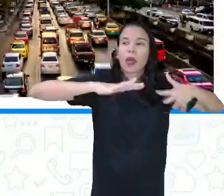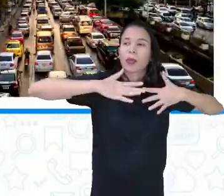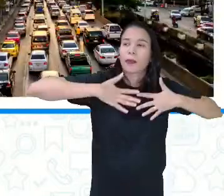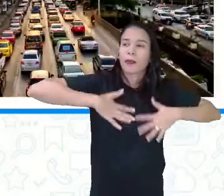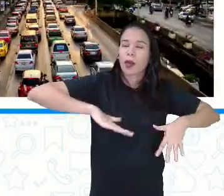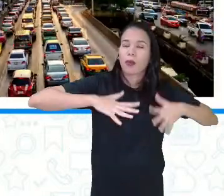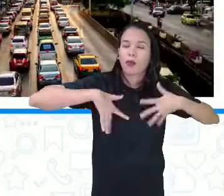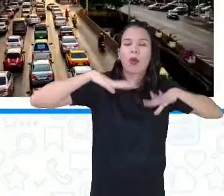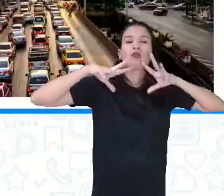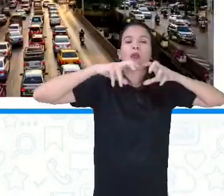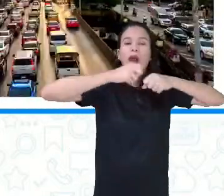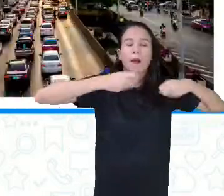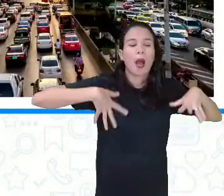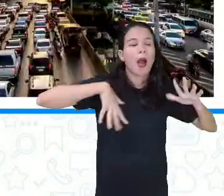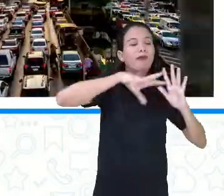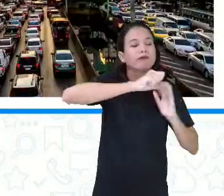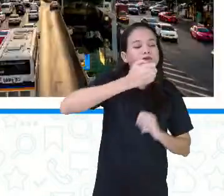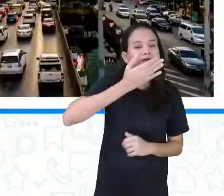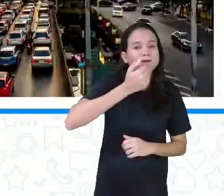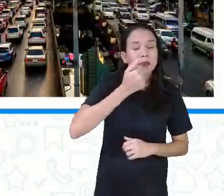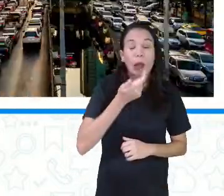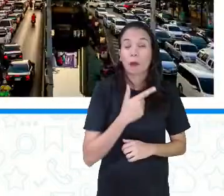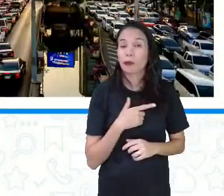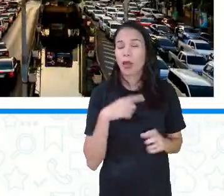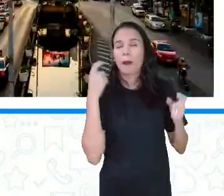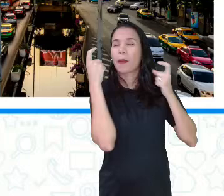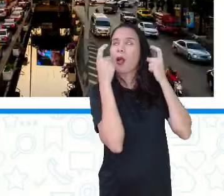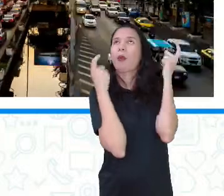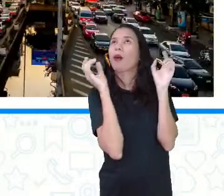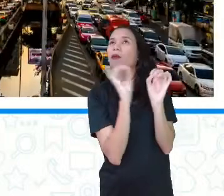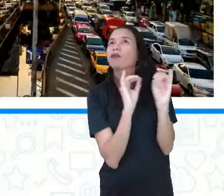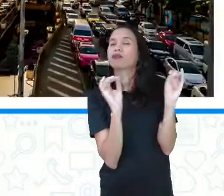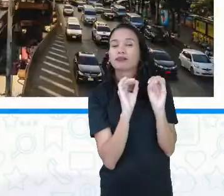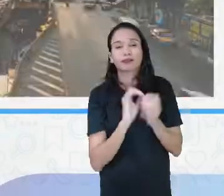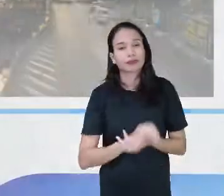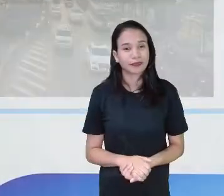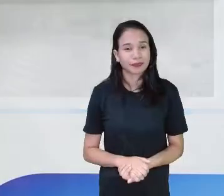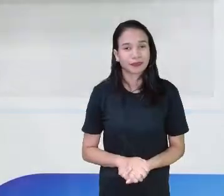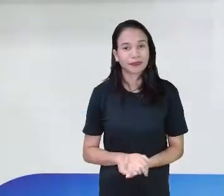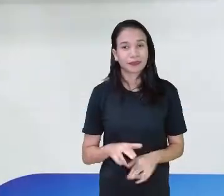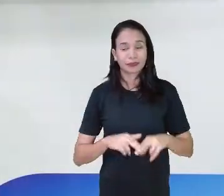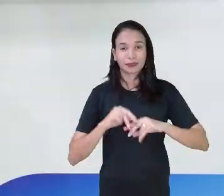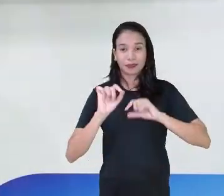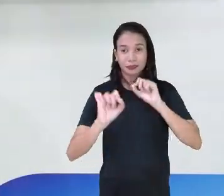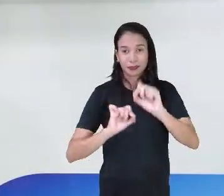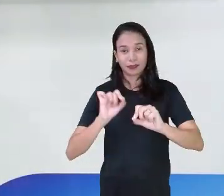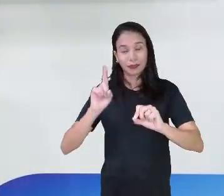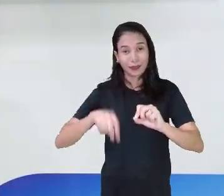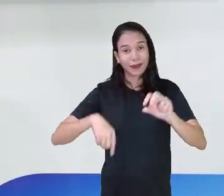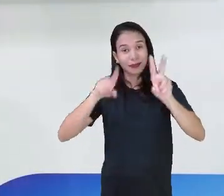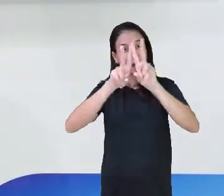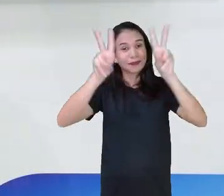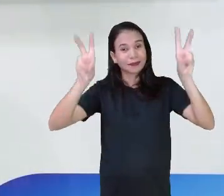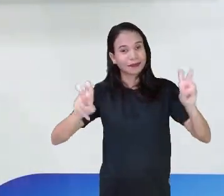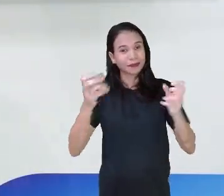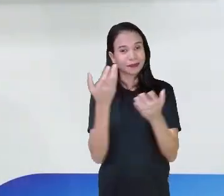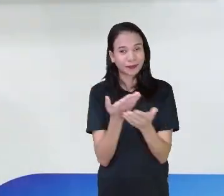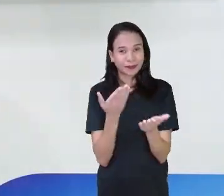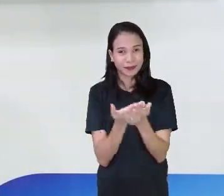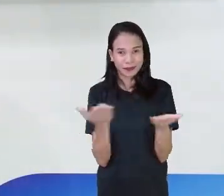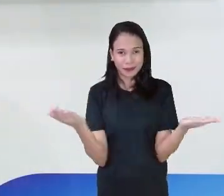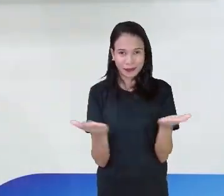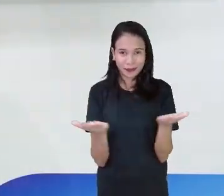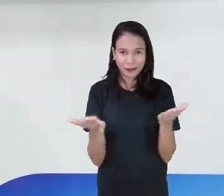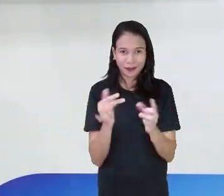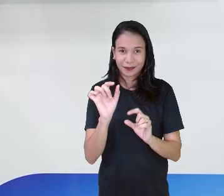tranquila, um animal pastando, que não está se preocupando com nada. E isso é o tema da nossa aula de